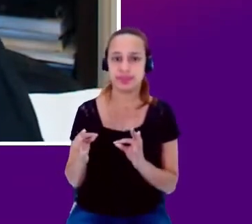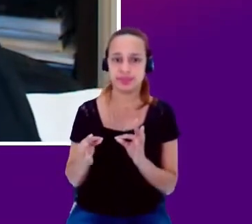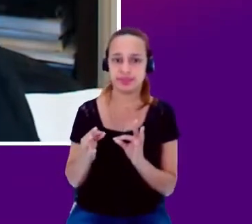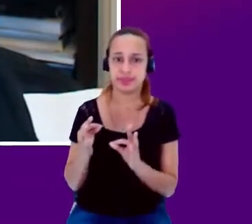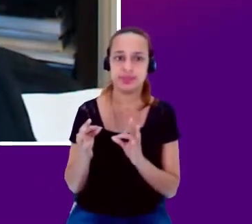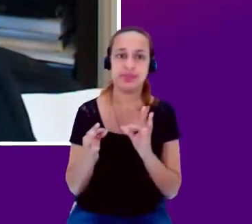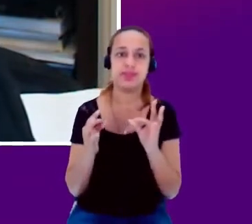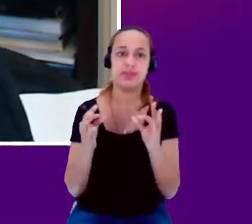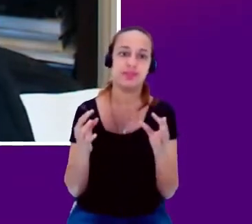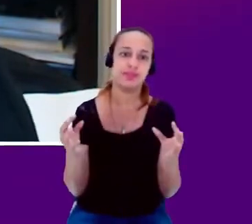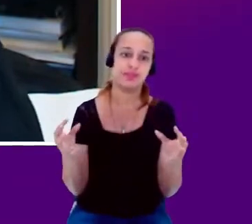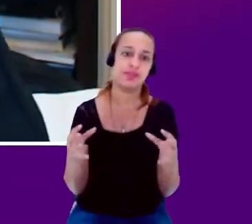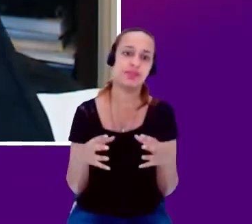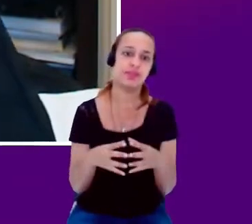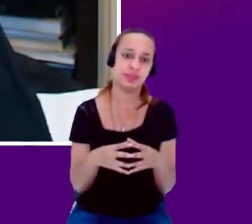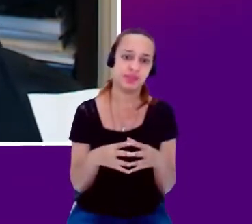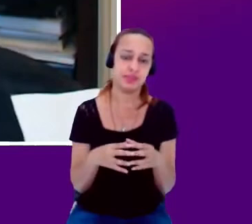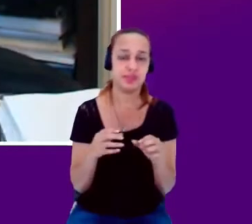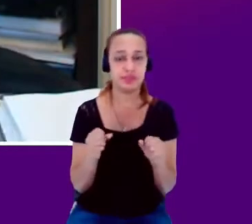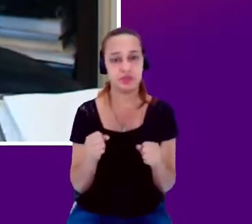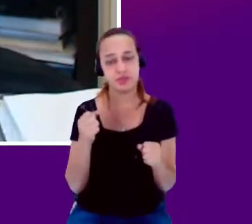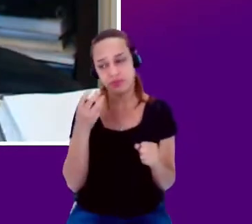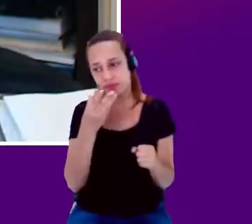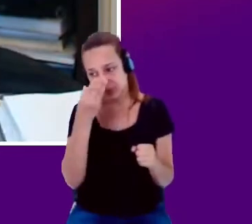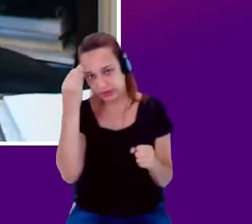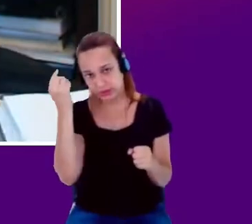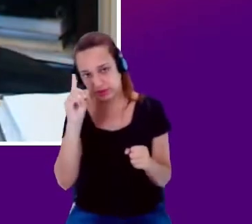exemplo, não se pode esquecer que nós já não